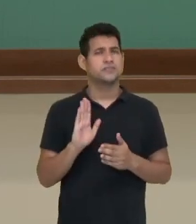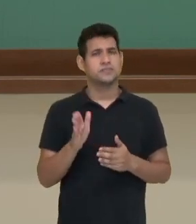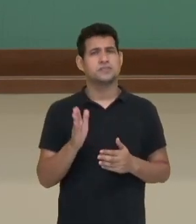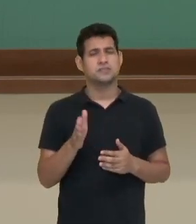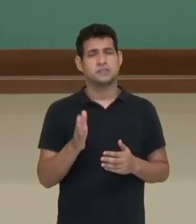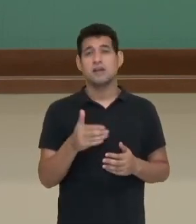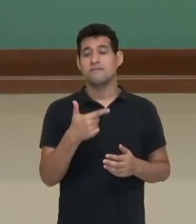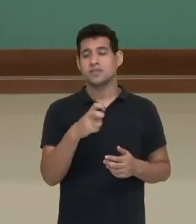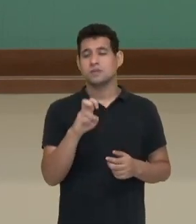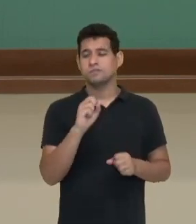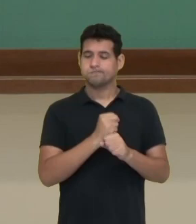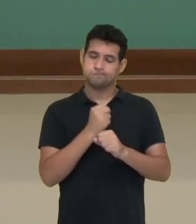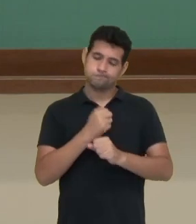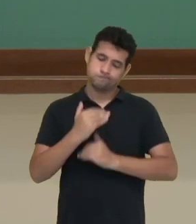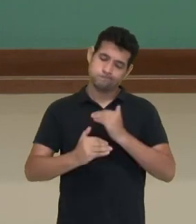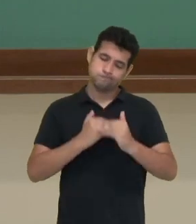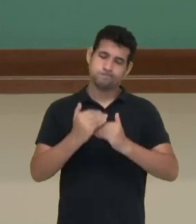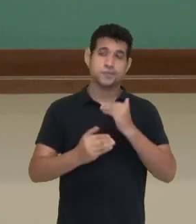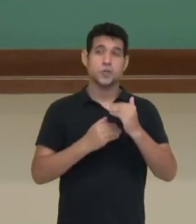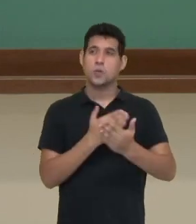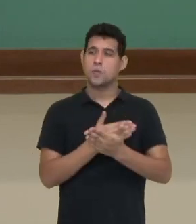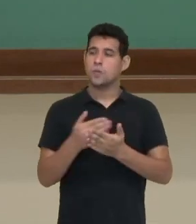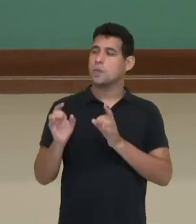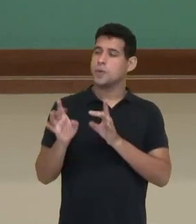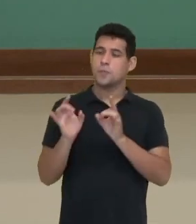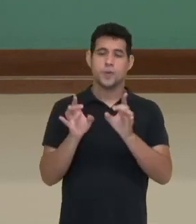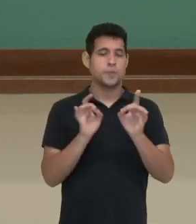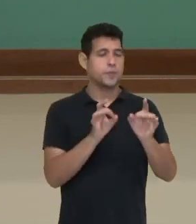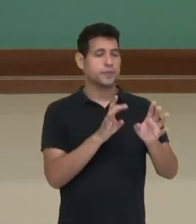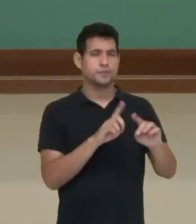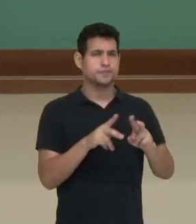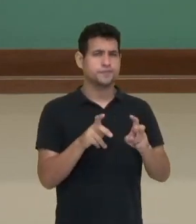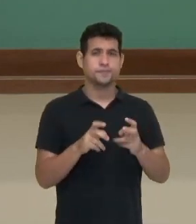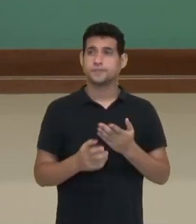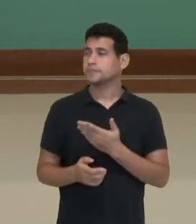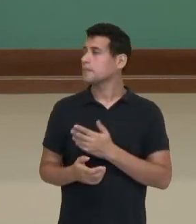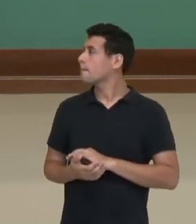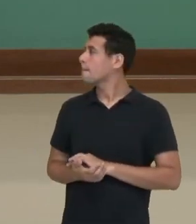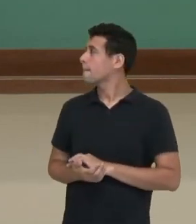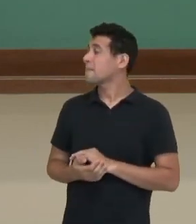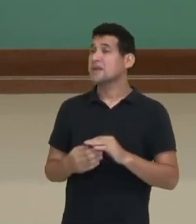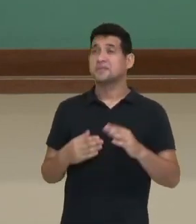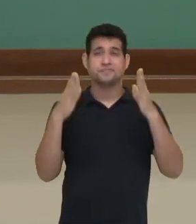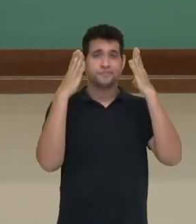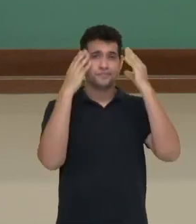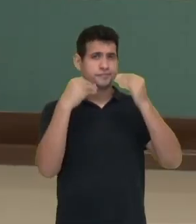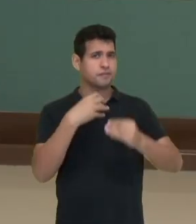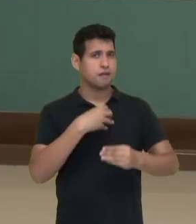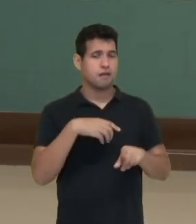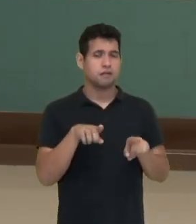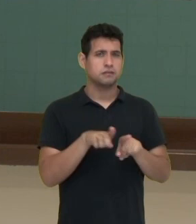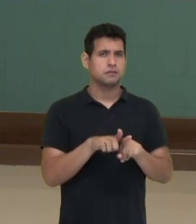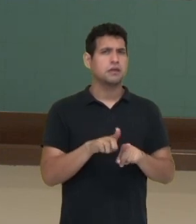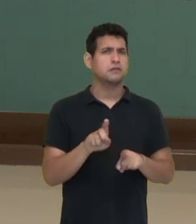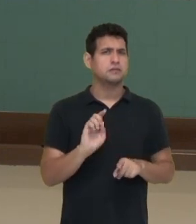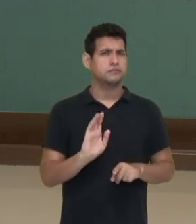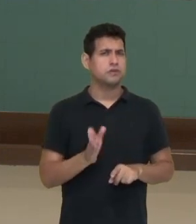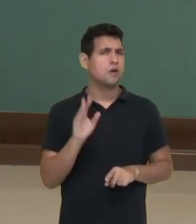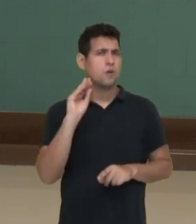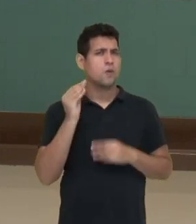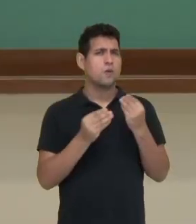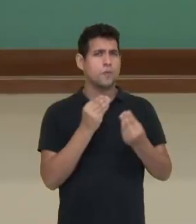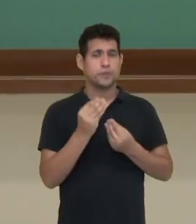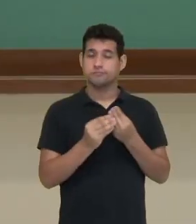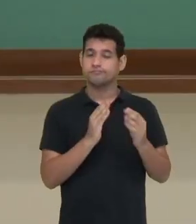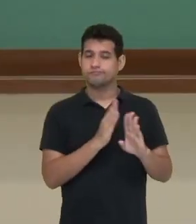e passam então a comercializar, Então veja, a invasão holandesa na Bahia e Pernambuco, foi dessa forma que